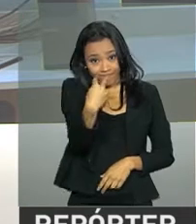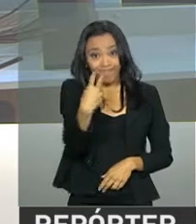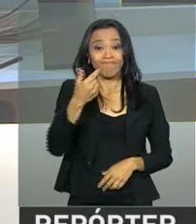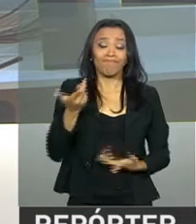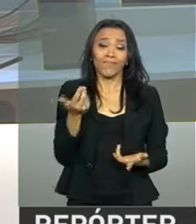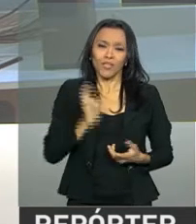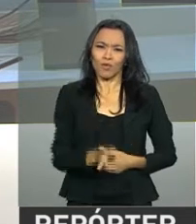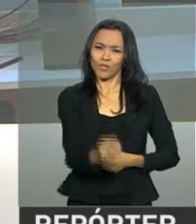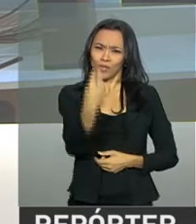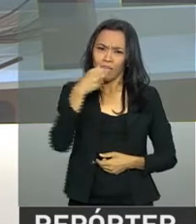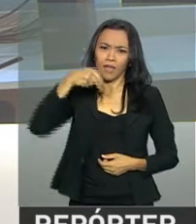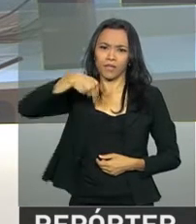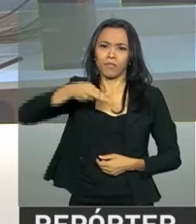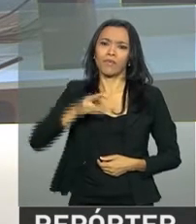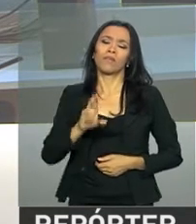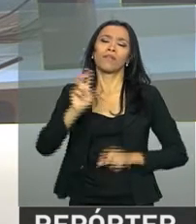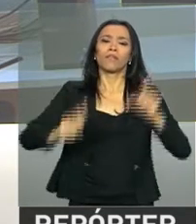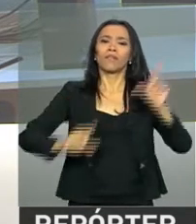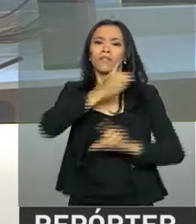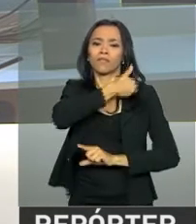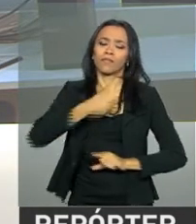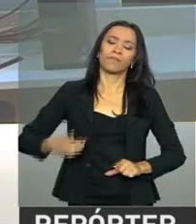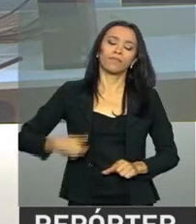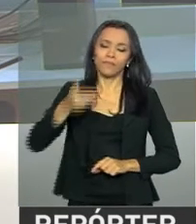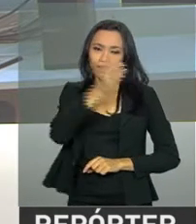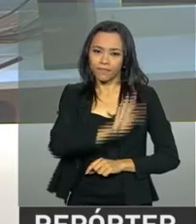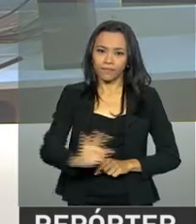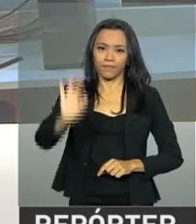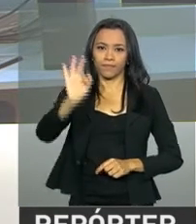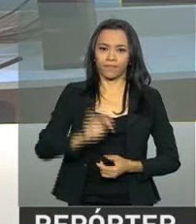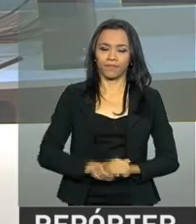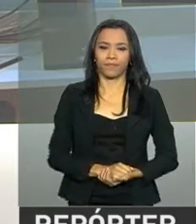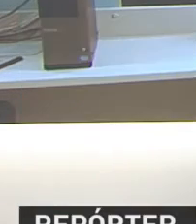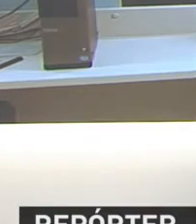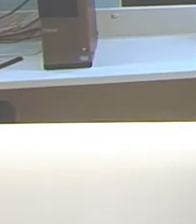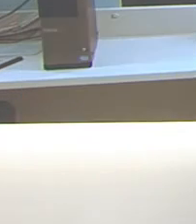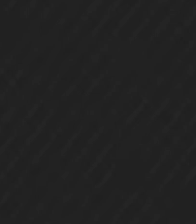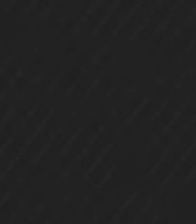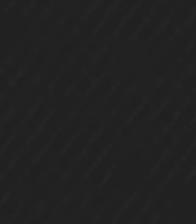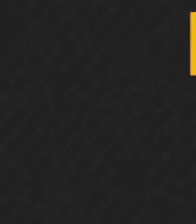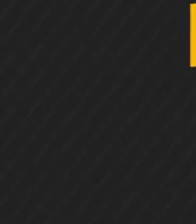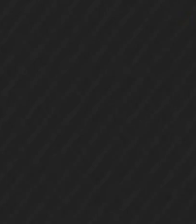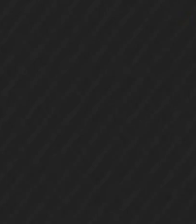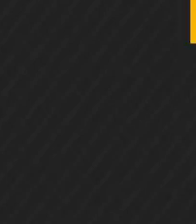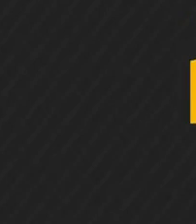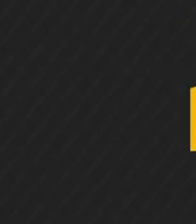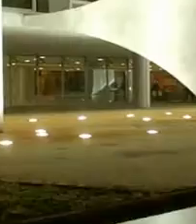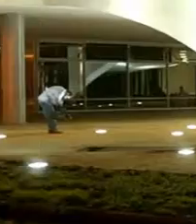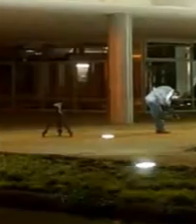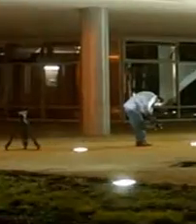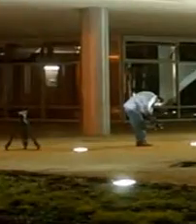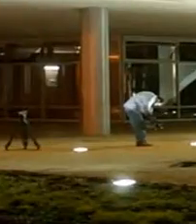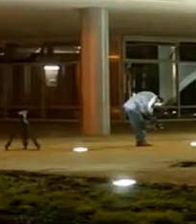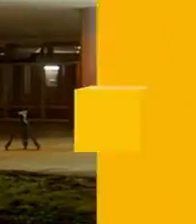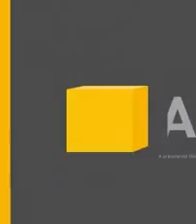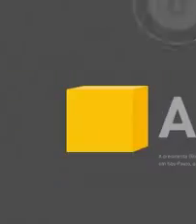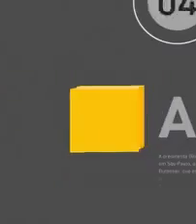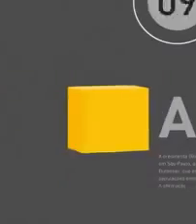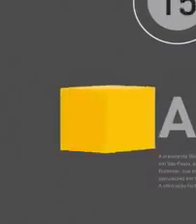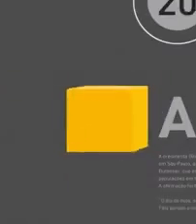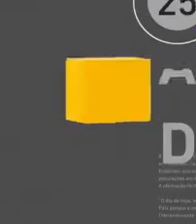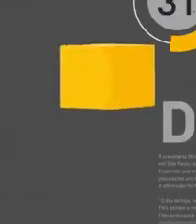companhia e continue com a gente aqui na NBR, a TV do Governo Federal.